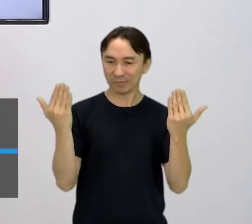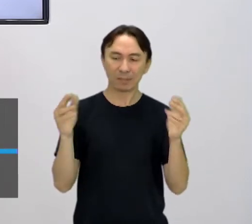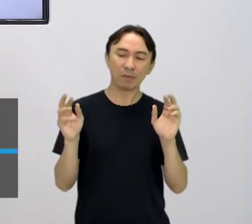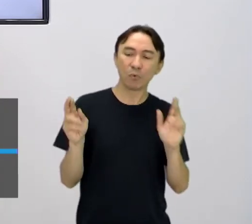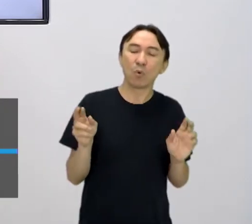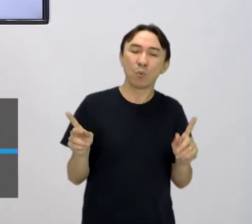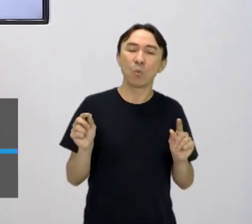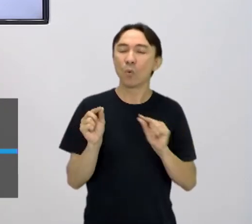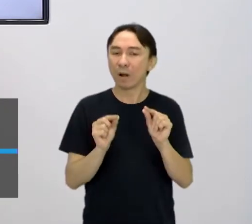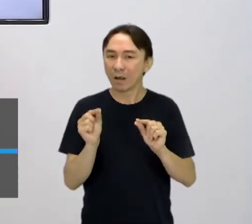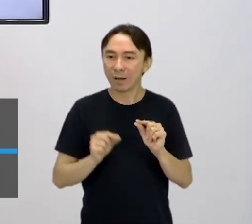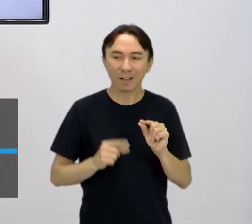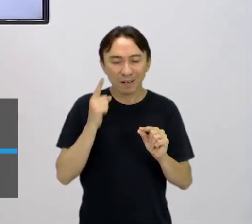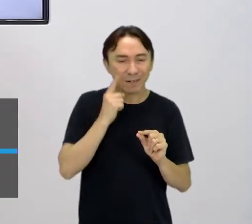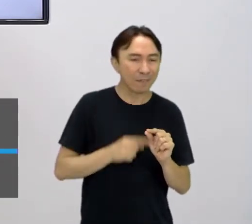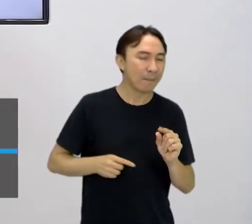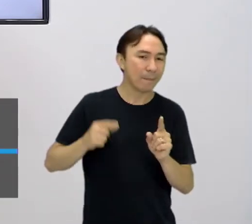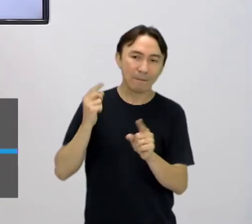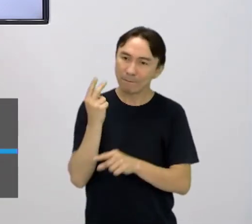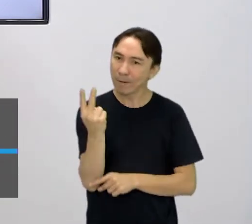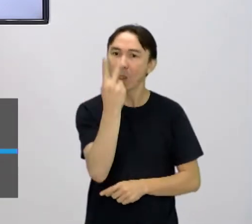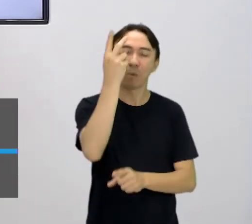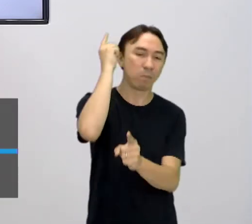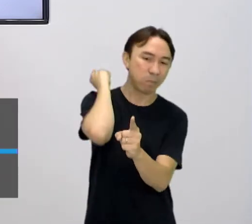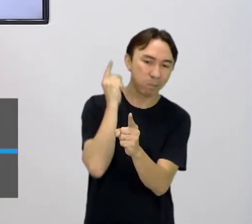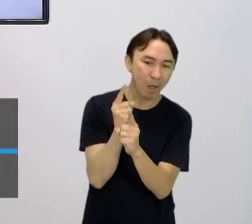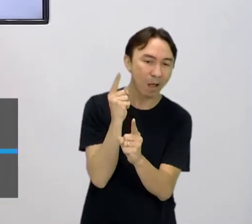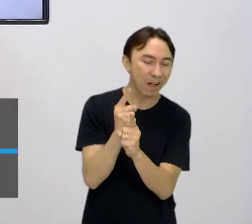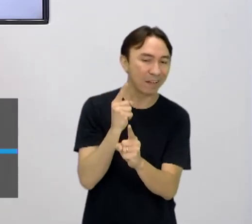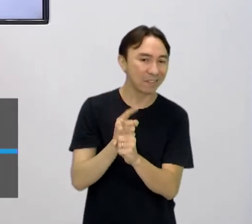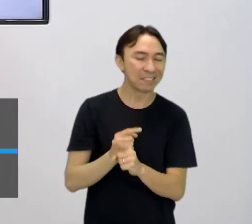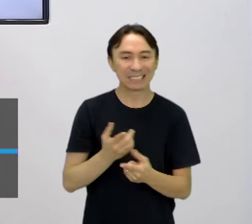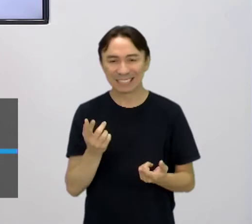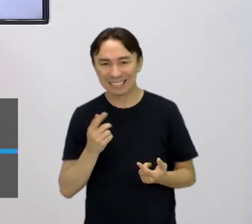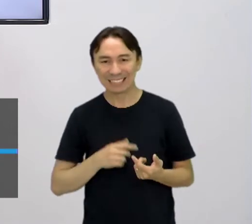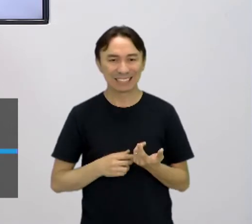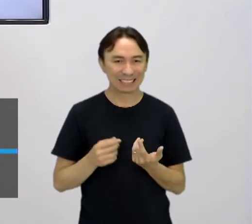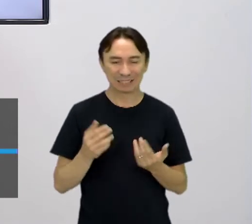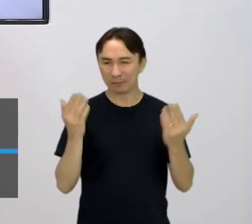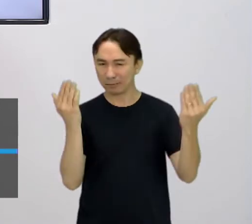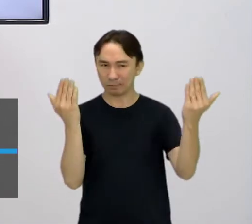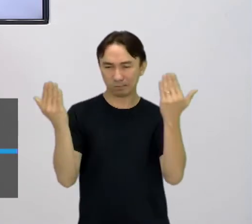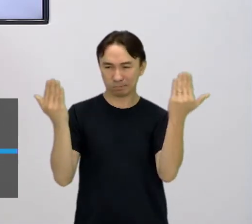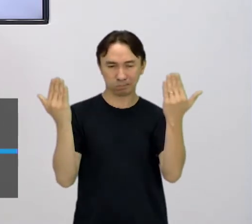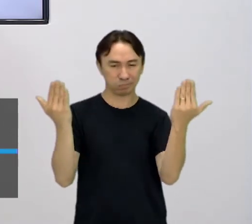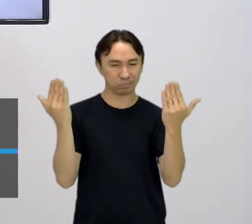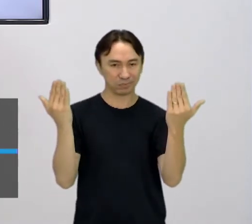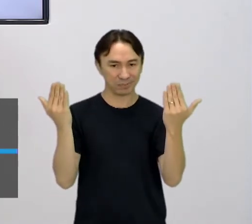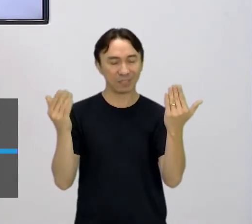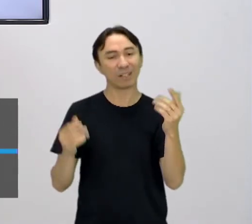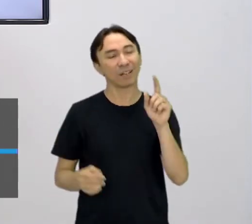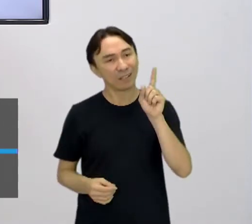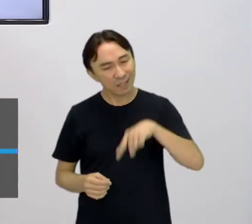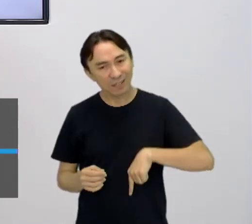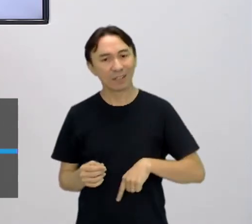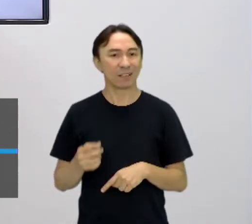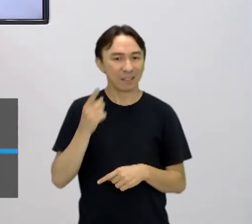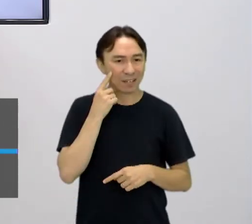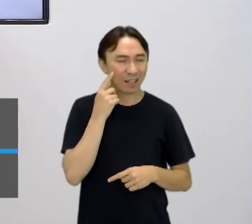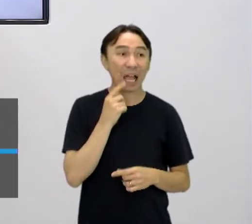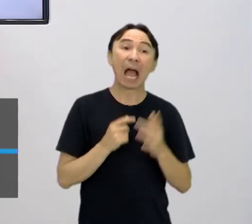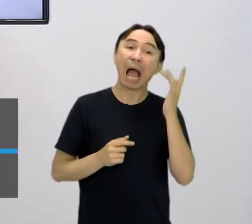um valor, e aí veja que você não tem muito como fazer essas comparações, né? Essas comparações que eu fiz, elas são baseadas em